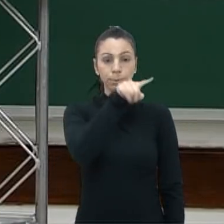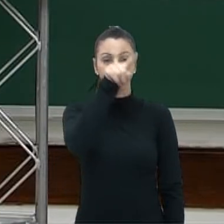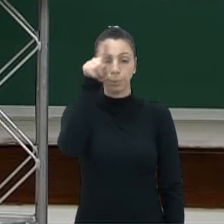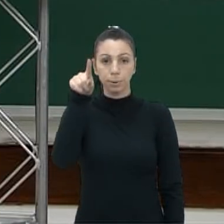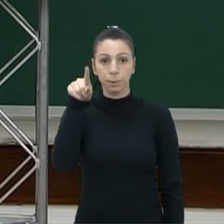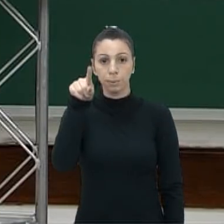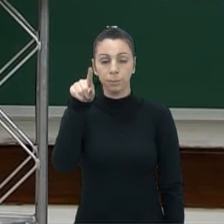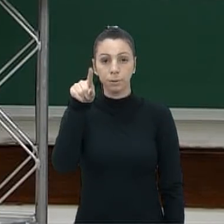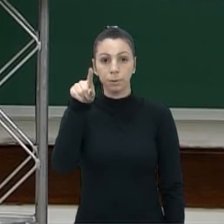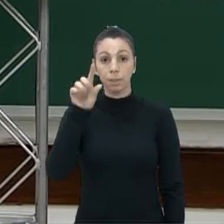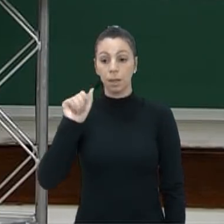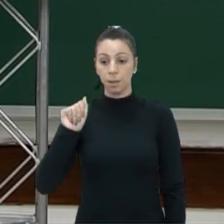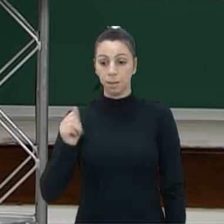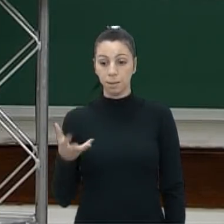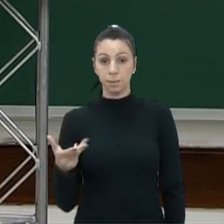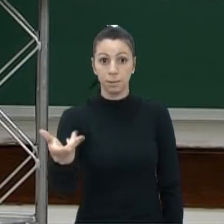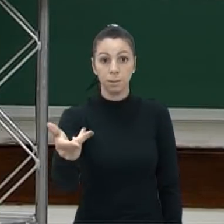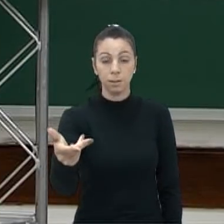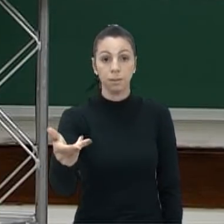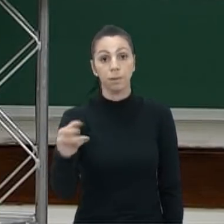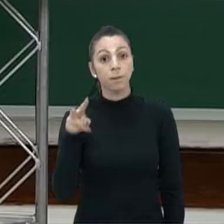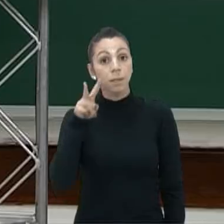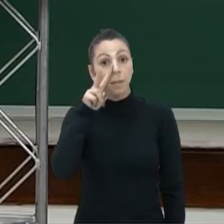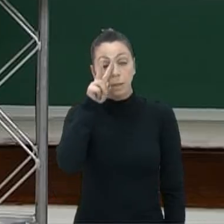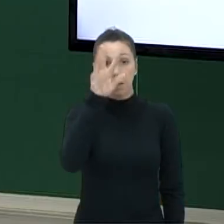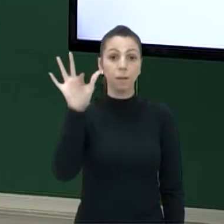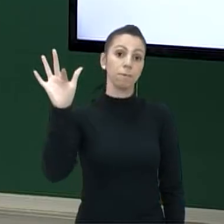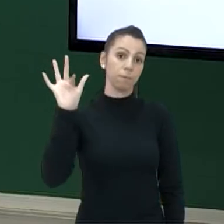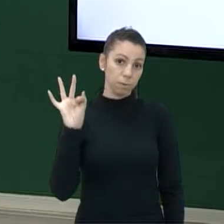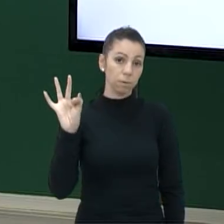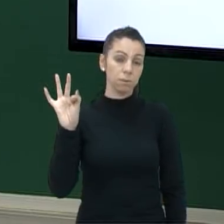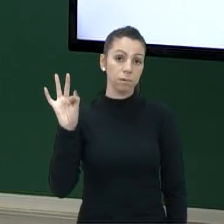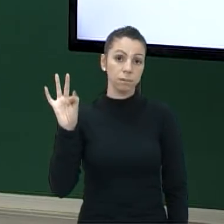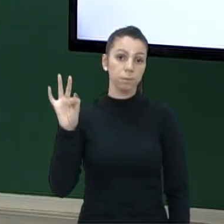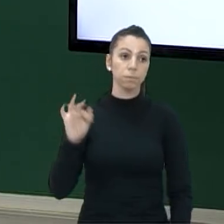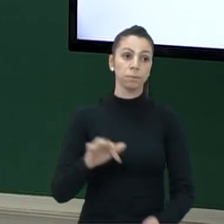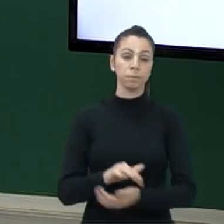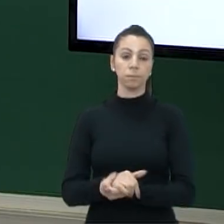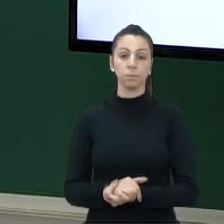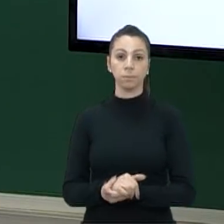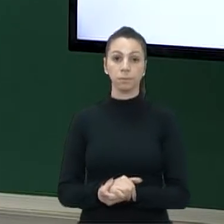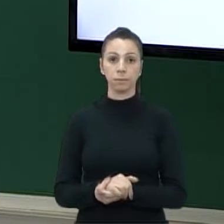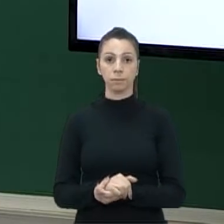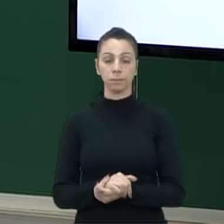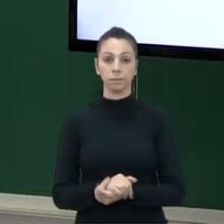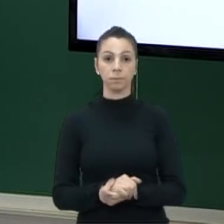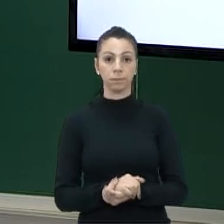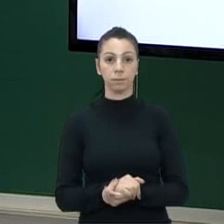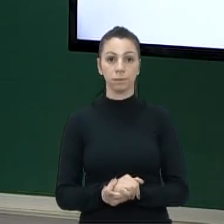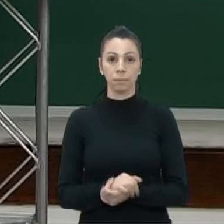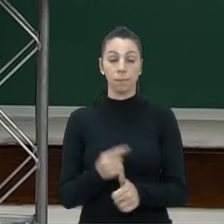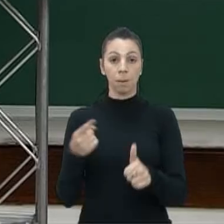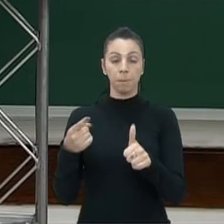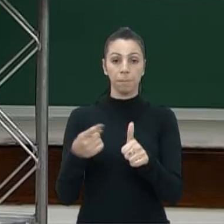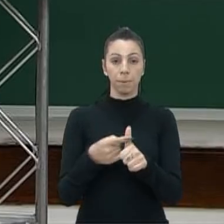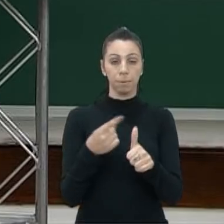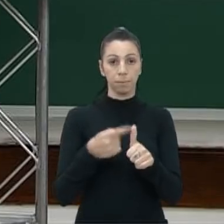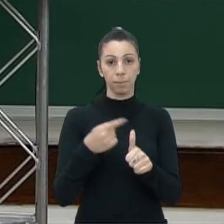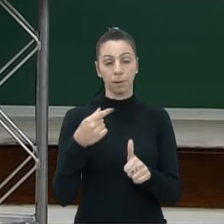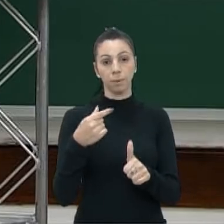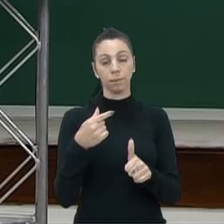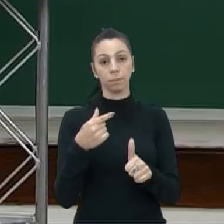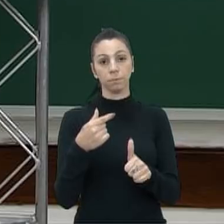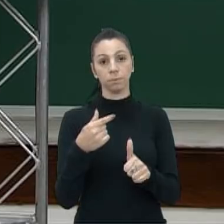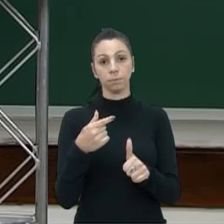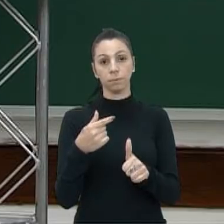tem força e vice-versa. Porque a tendência é a famosa saída pela tangente. Primeira lei de Newton